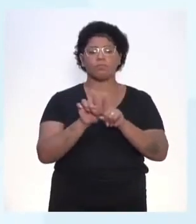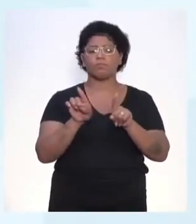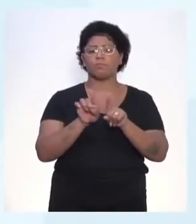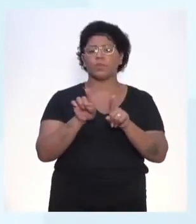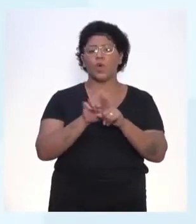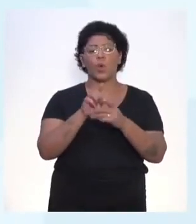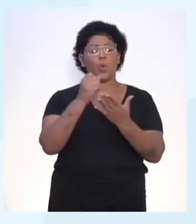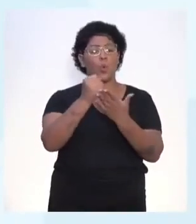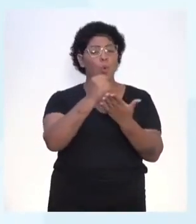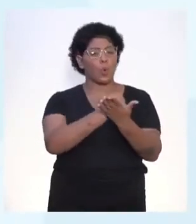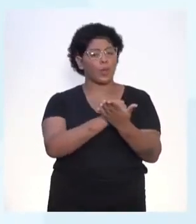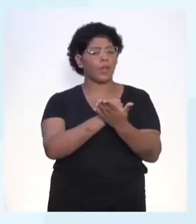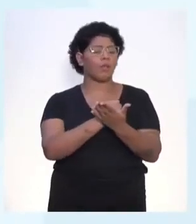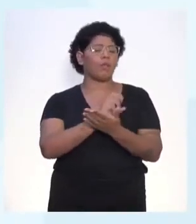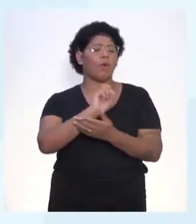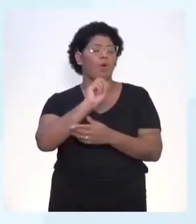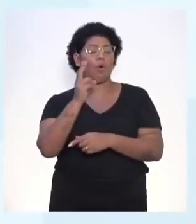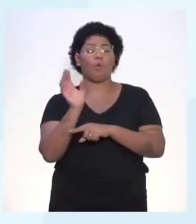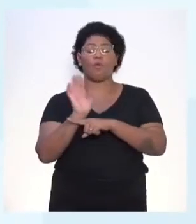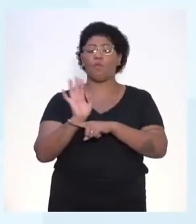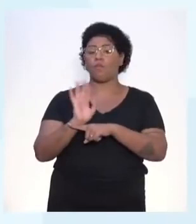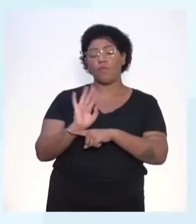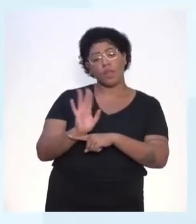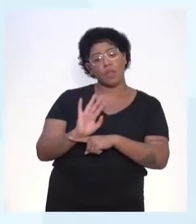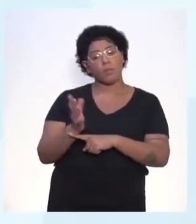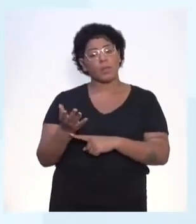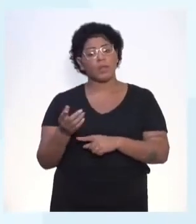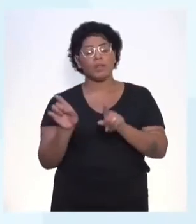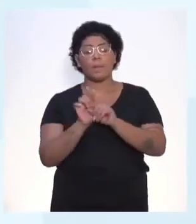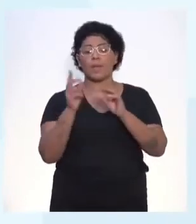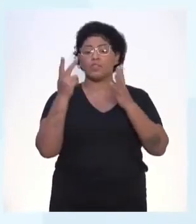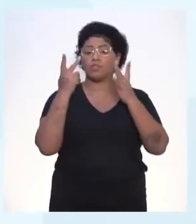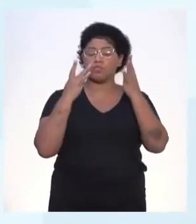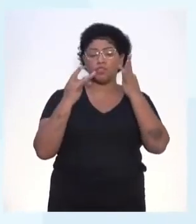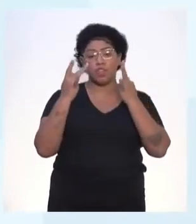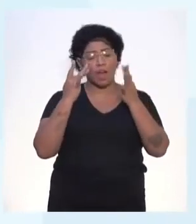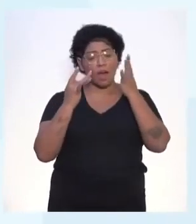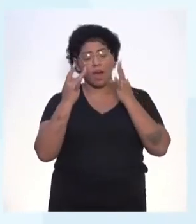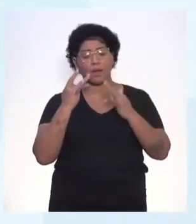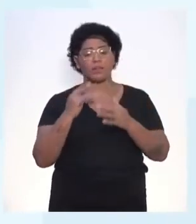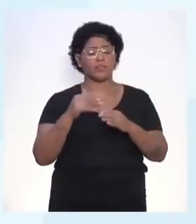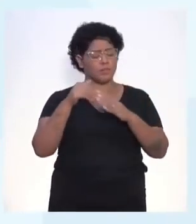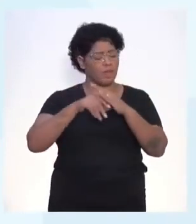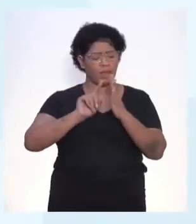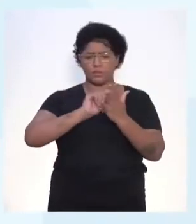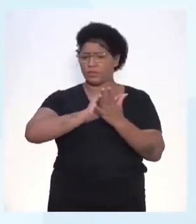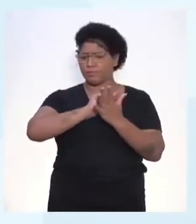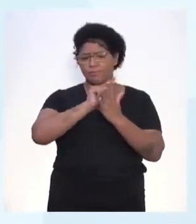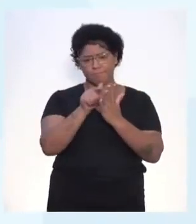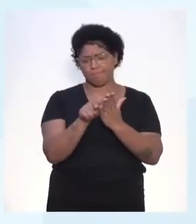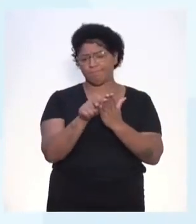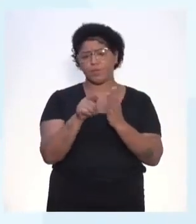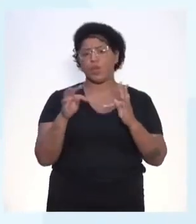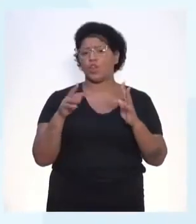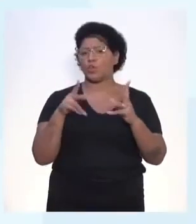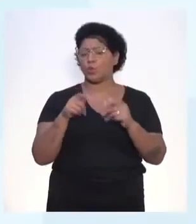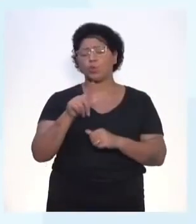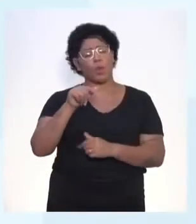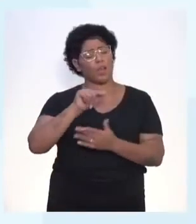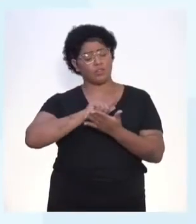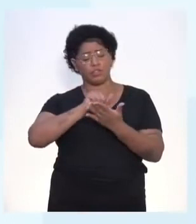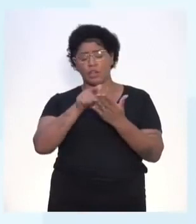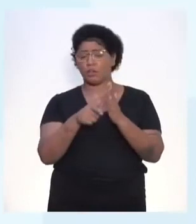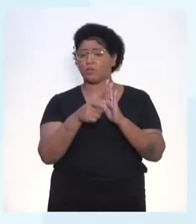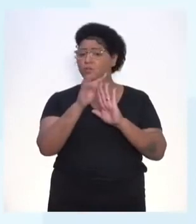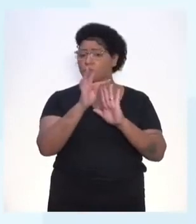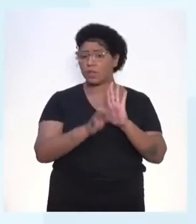currículo, sinopses de filmes, relatos de viagens históricos, notícias, diário, biografia, autobiografia. Tudo isso é gênero textual que a